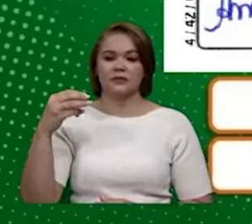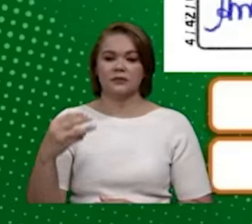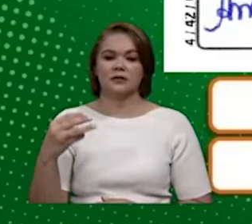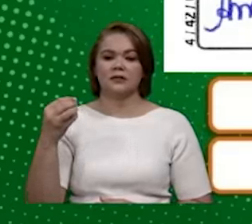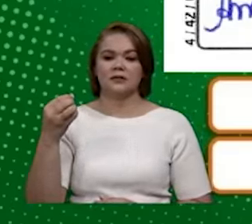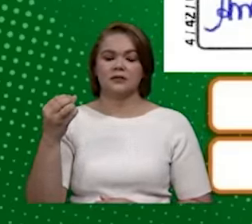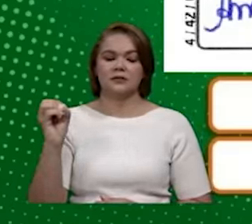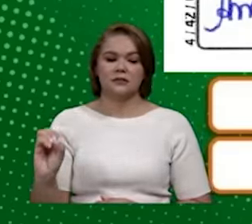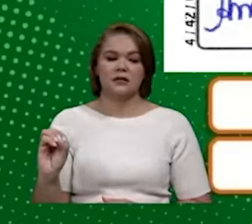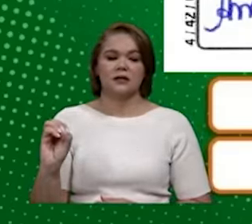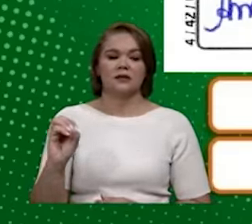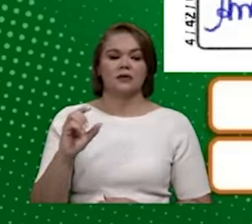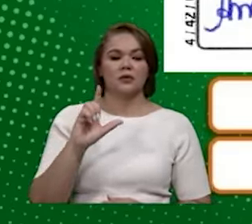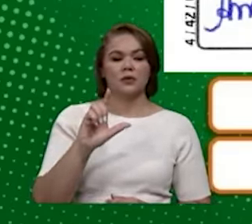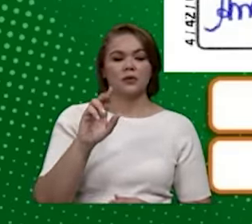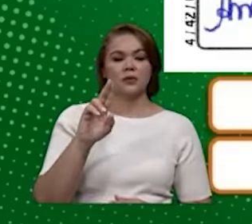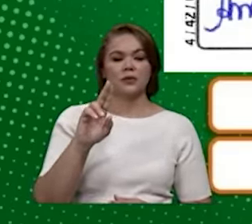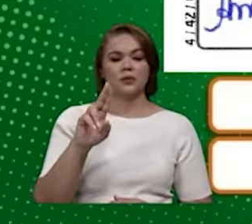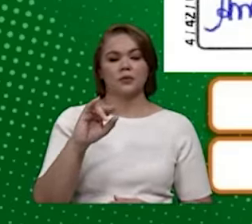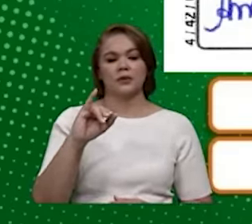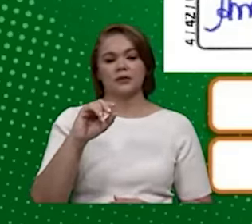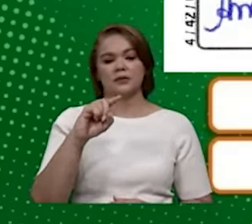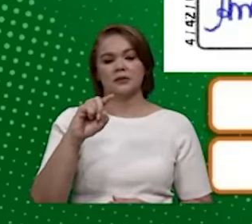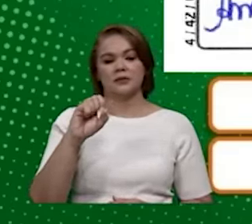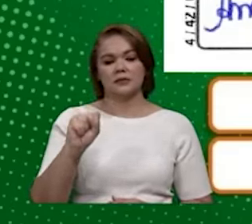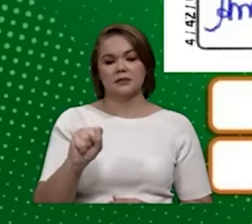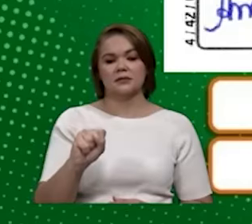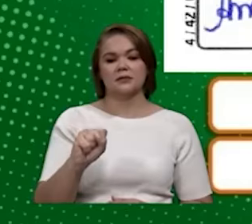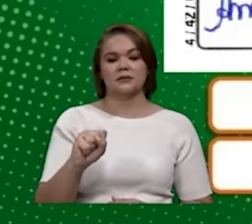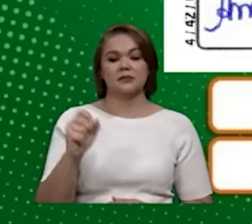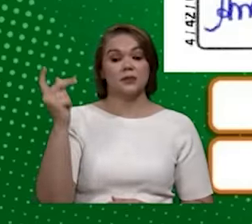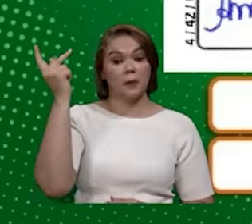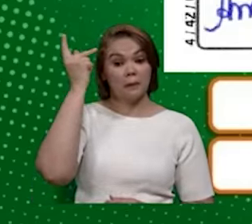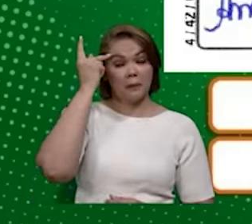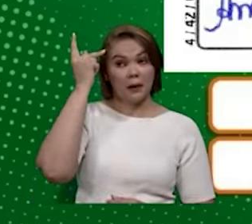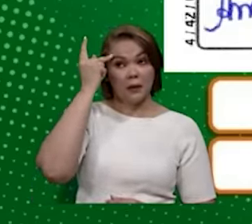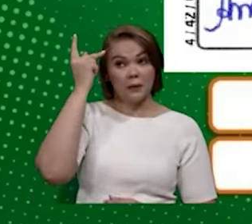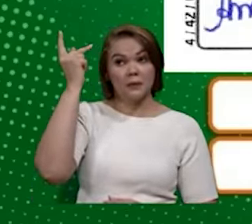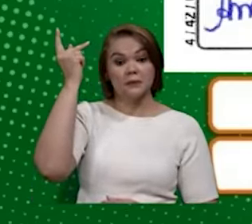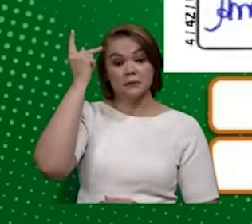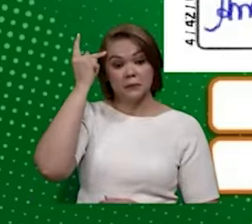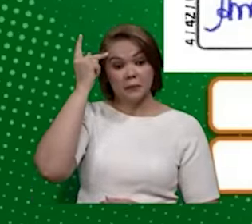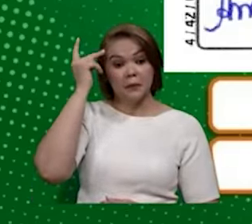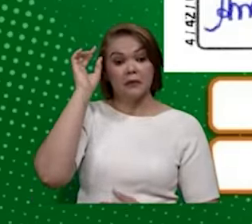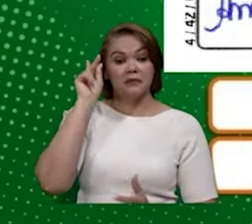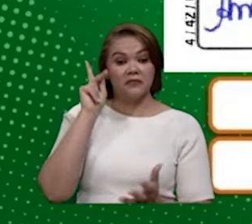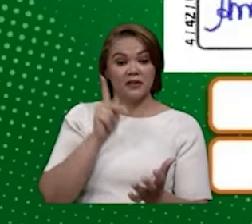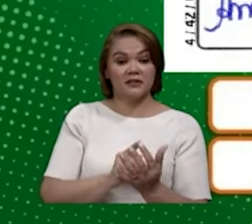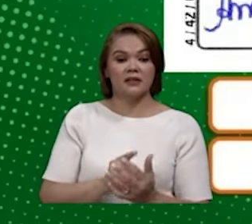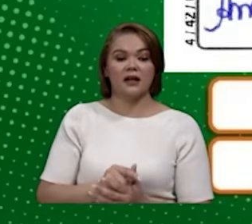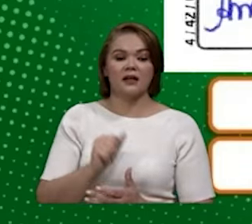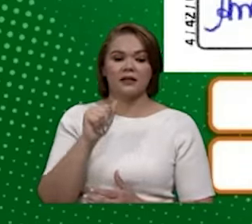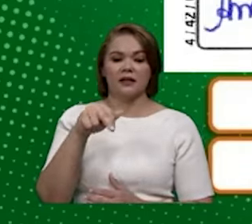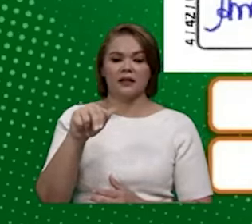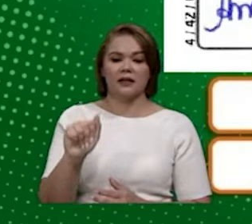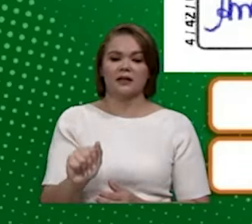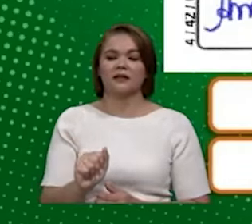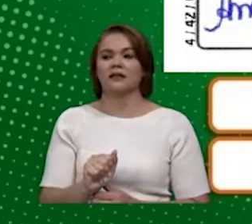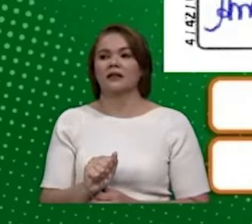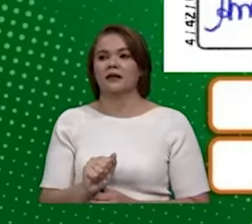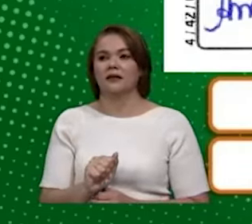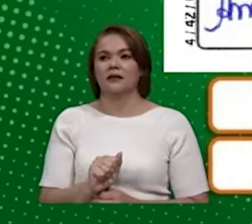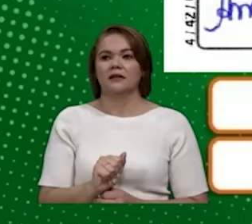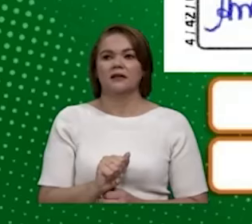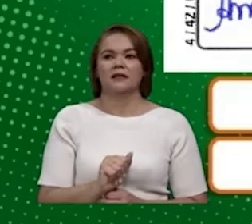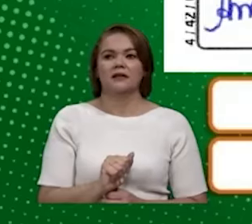209930, Luiz Paulo de São Paulo. São Paulo mesmo, olha aí. Olha só, Ana Paula, Pé